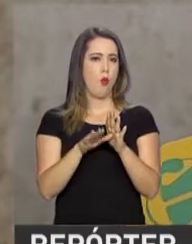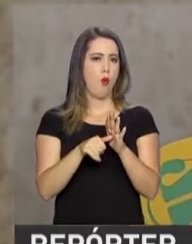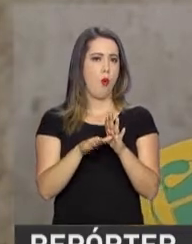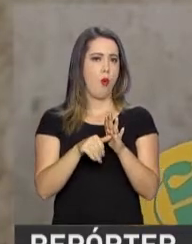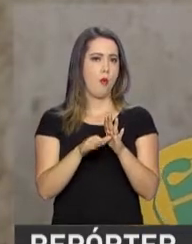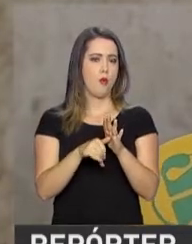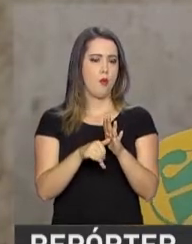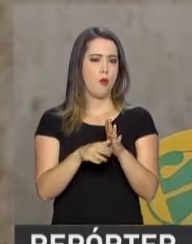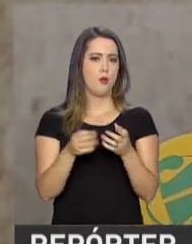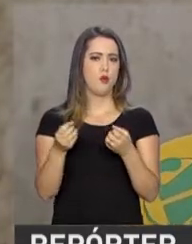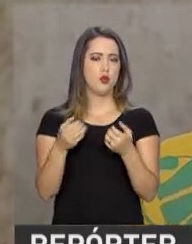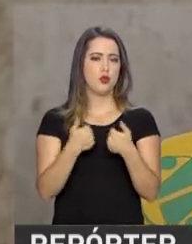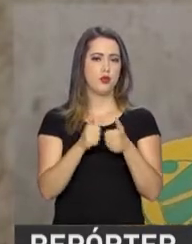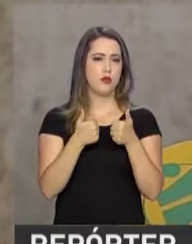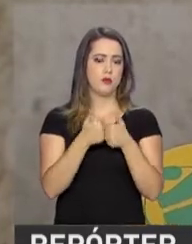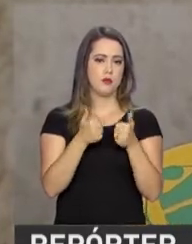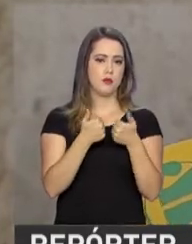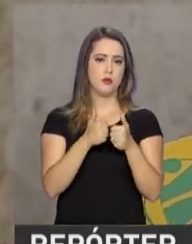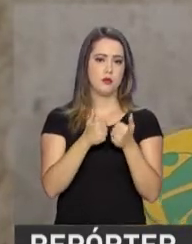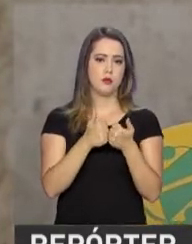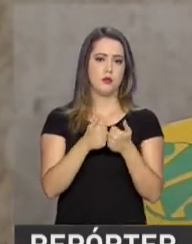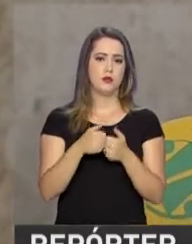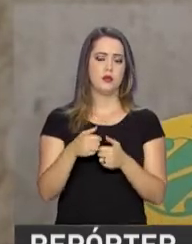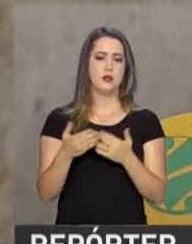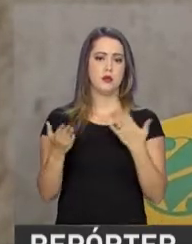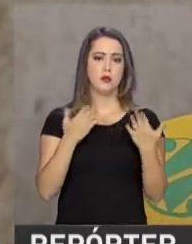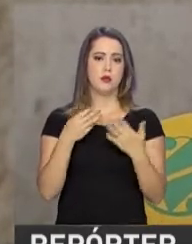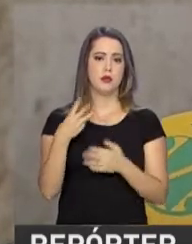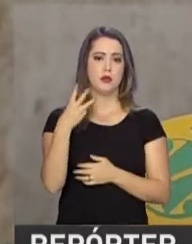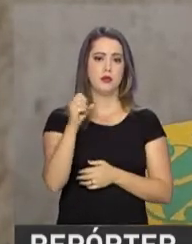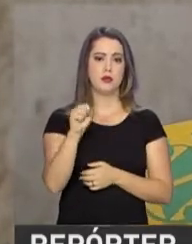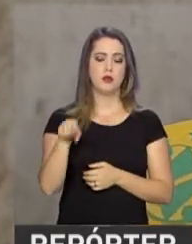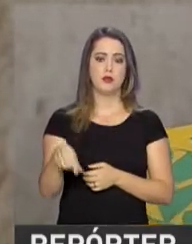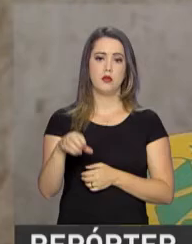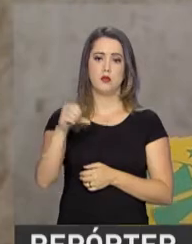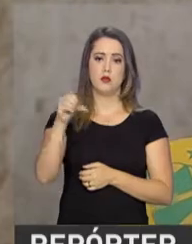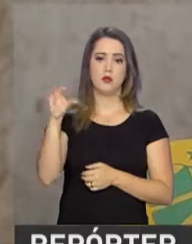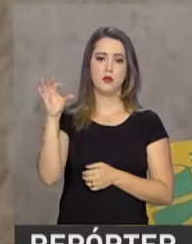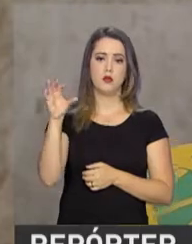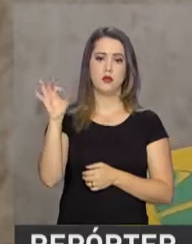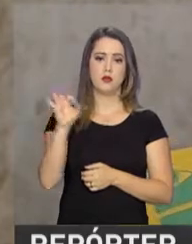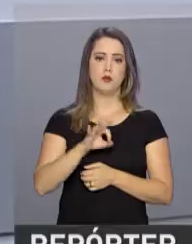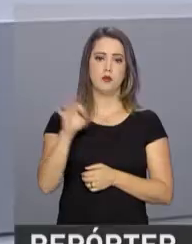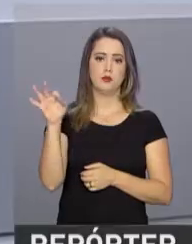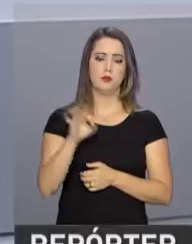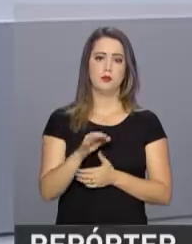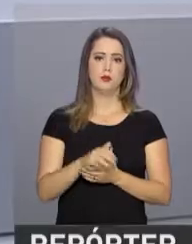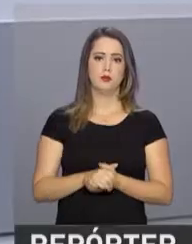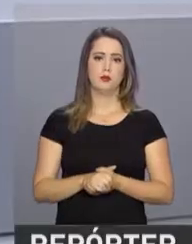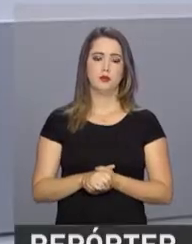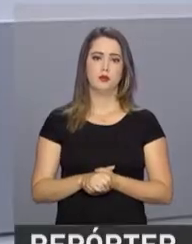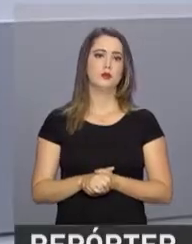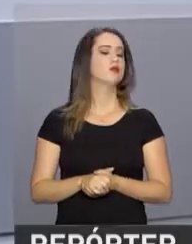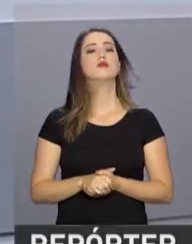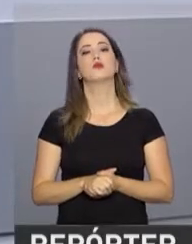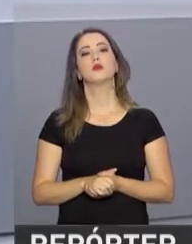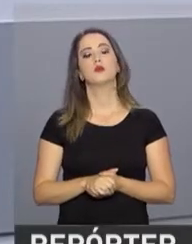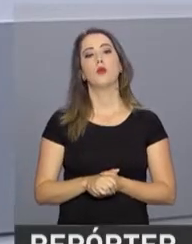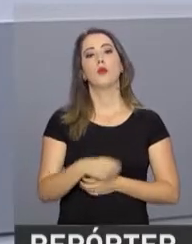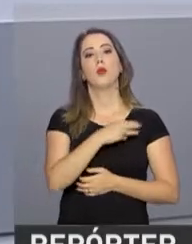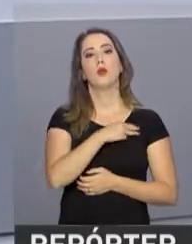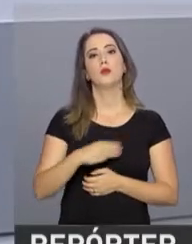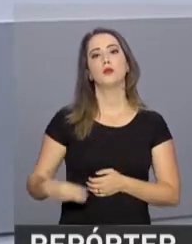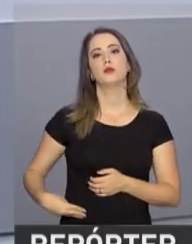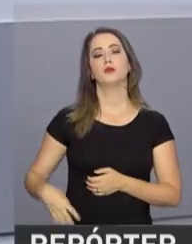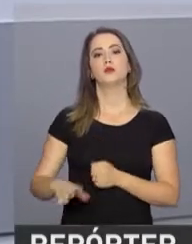passado pra cá a queda foi 38.9 por cento tá da ordem o ministro extraordinário